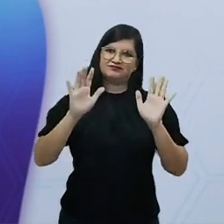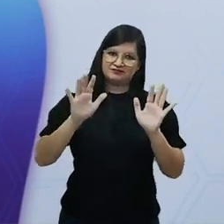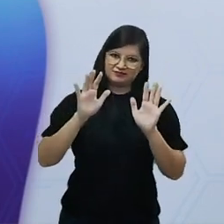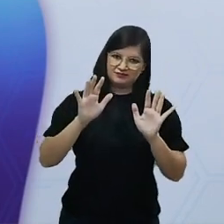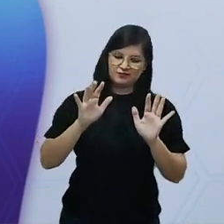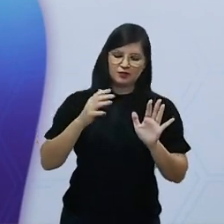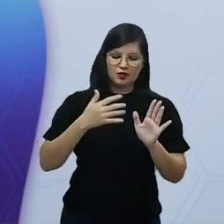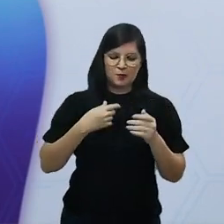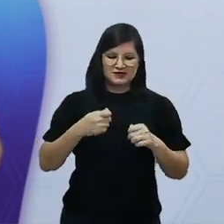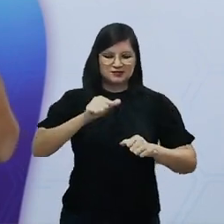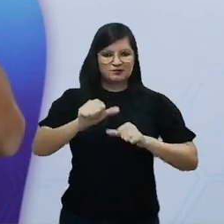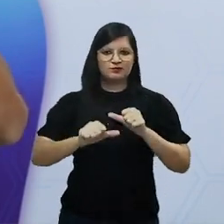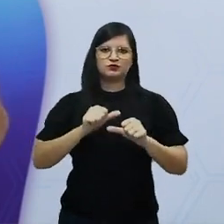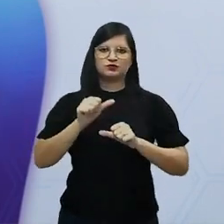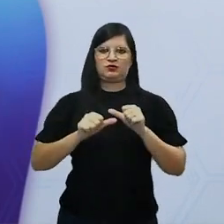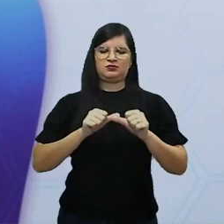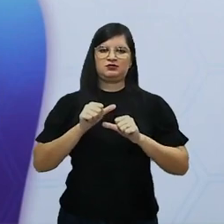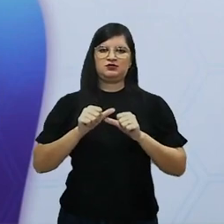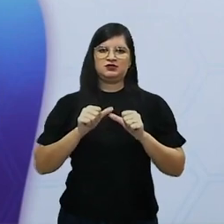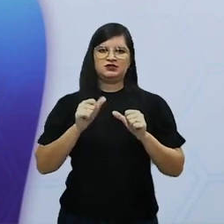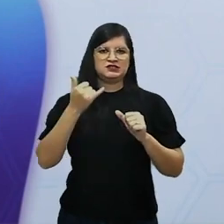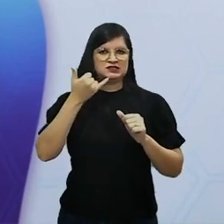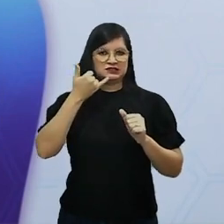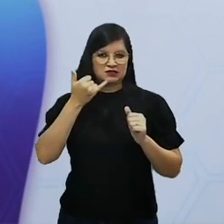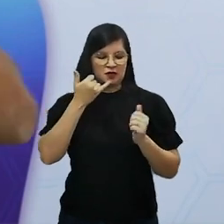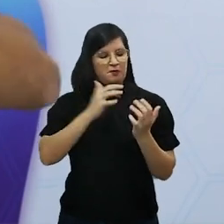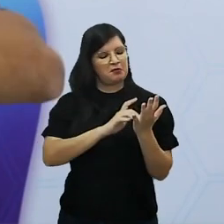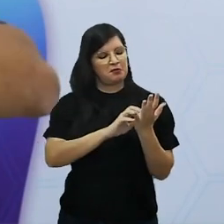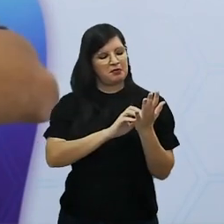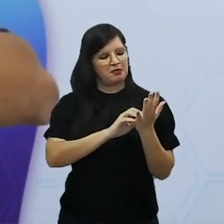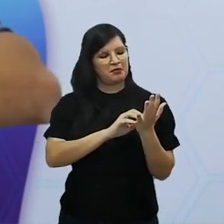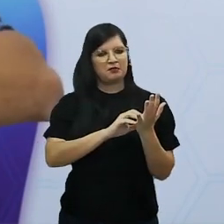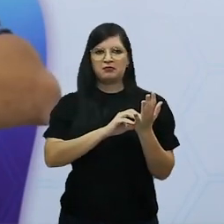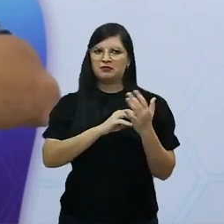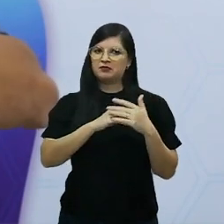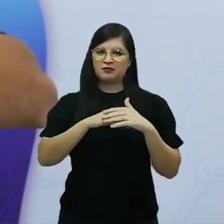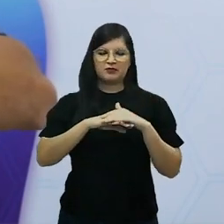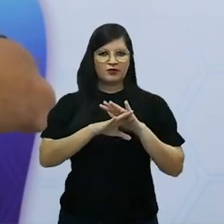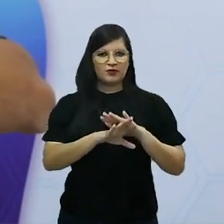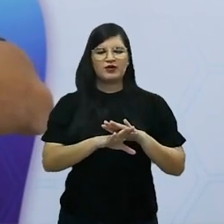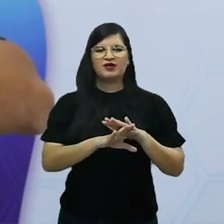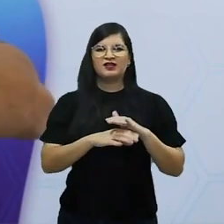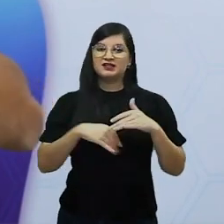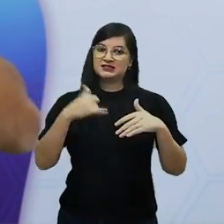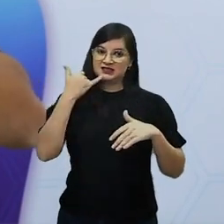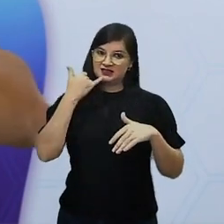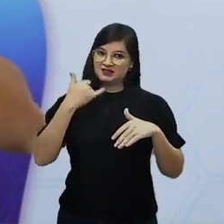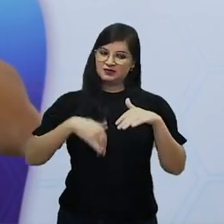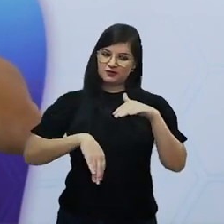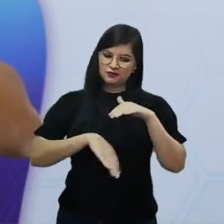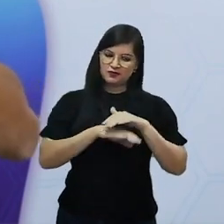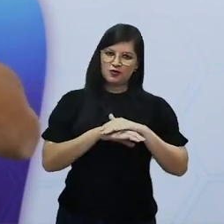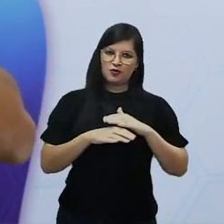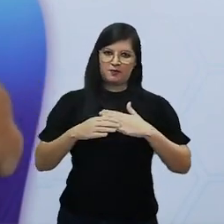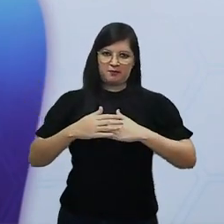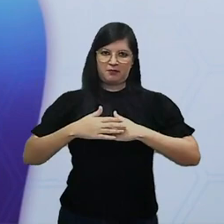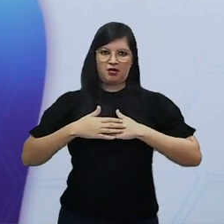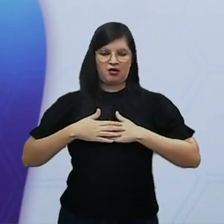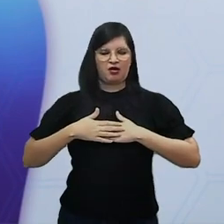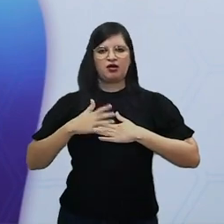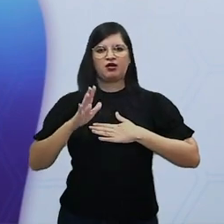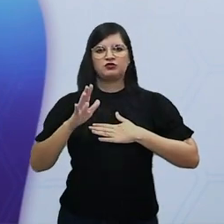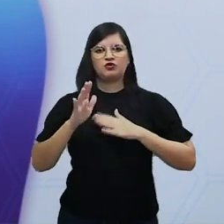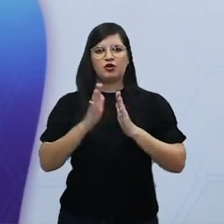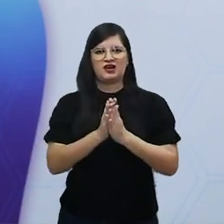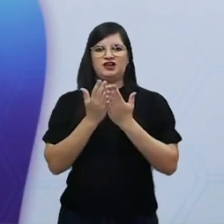fazer alguma coisa diferente. Mudei, ao invés de ficar com a luz no meu celular, fico com a luz, boto o celular aqui no meu peito, mais ou menos, e fico